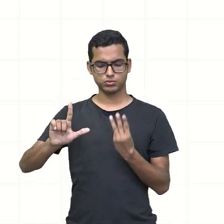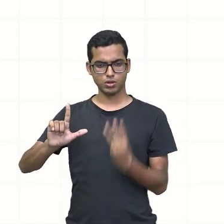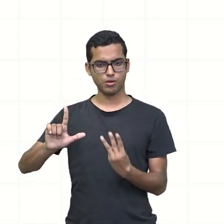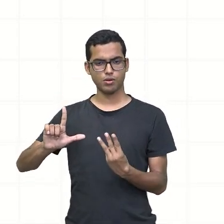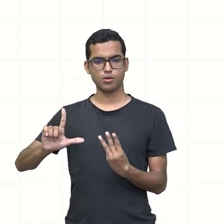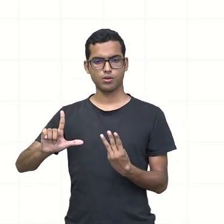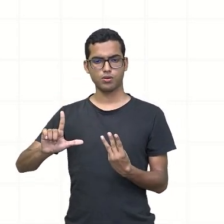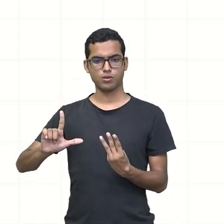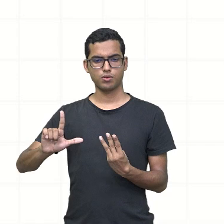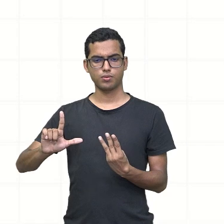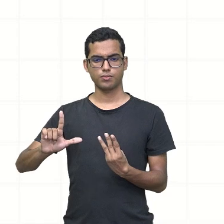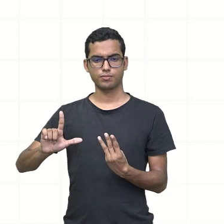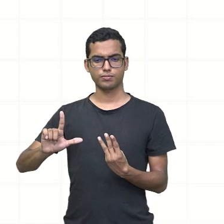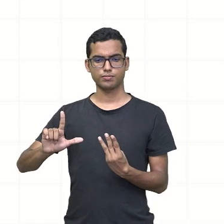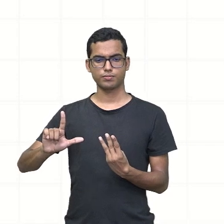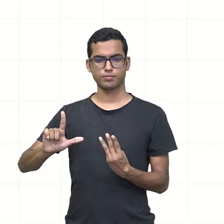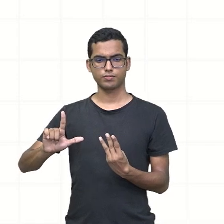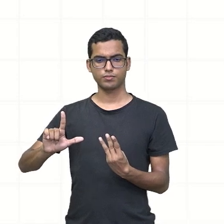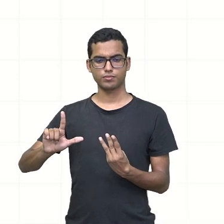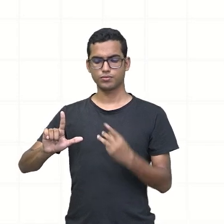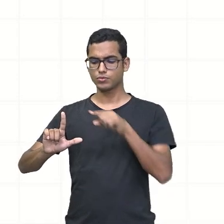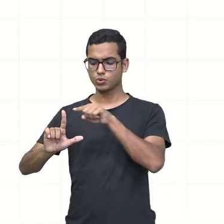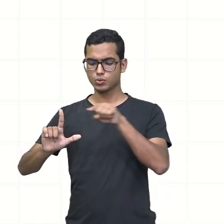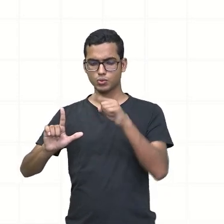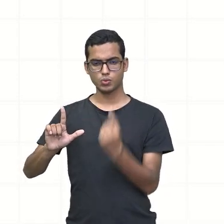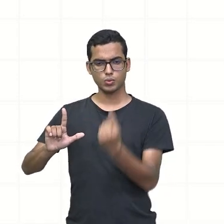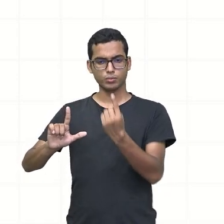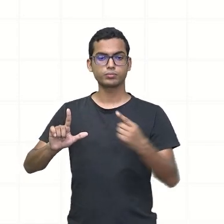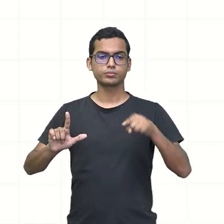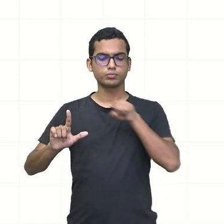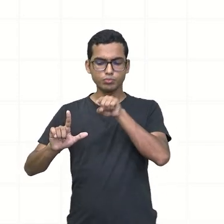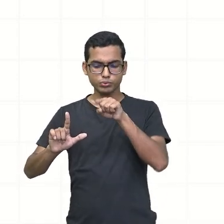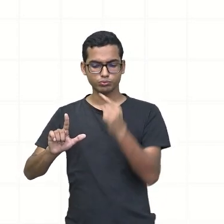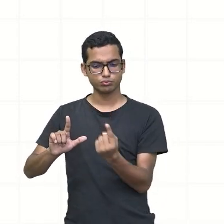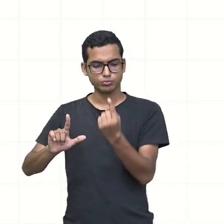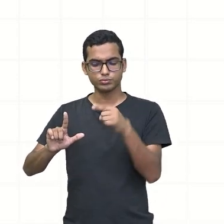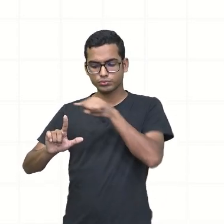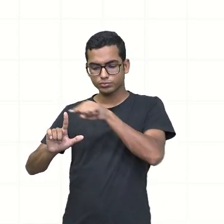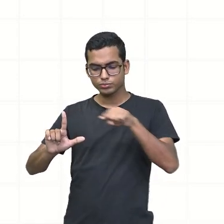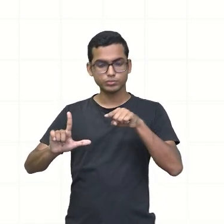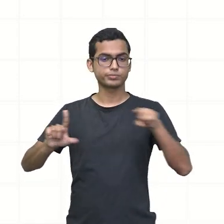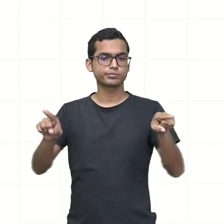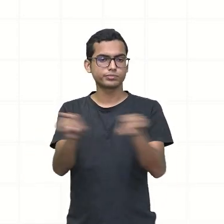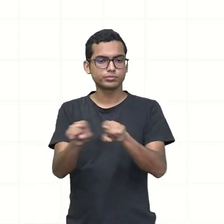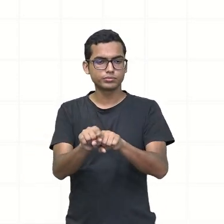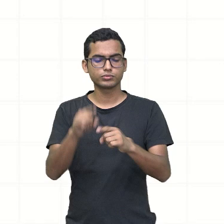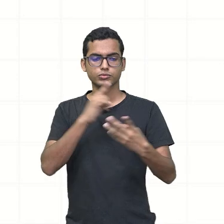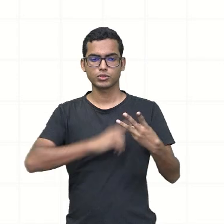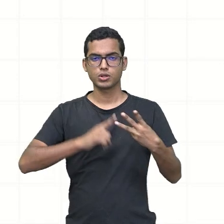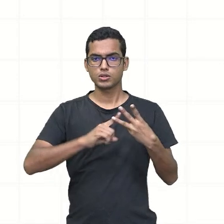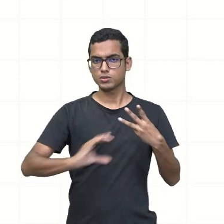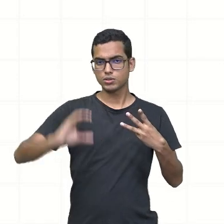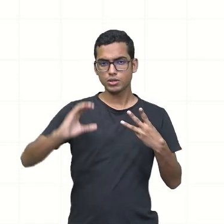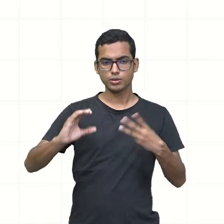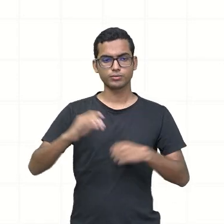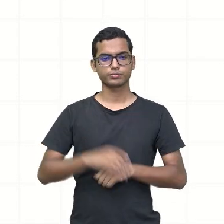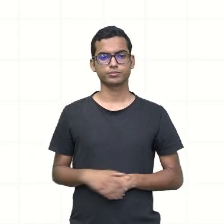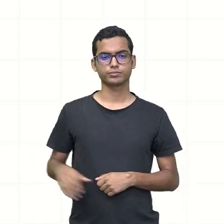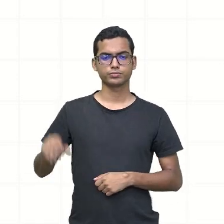O ponto B, perdão, ponto B. E o ponto C é o 5,2. 5,2 está aqui.